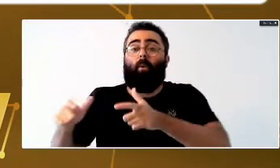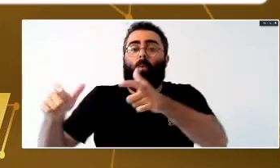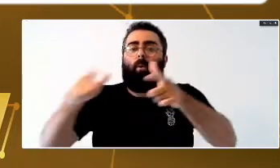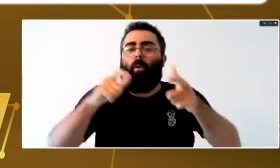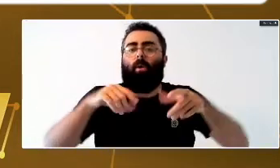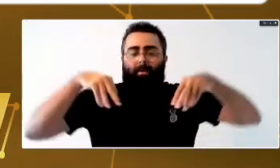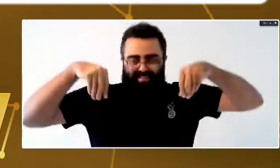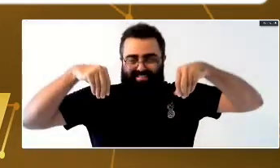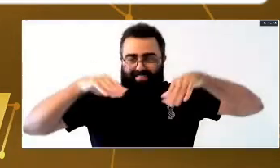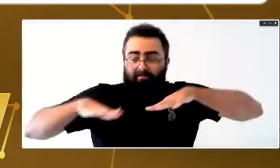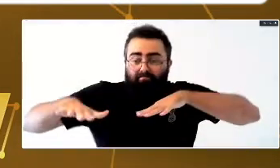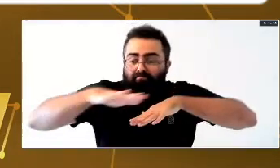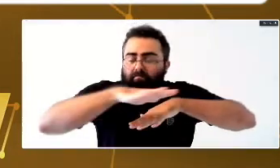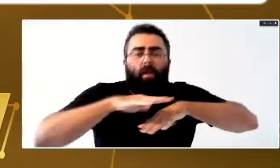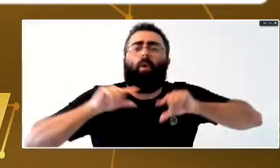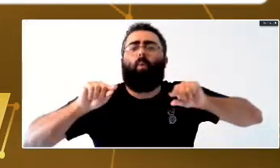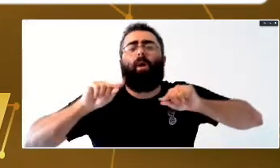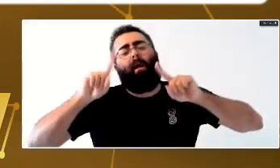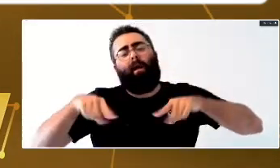Ele proporciona